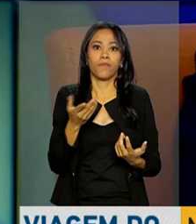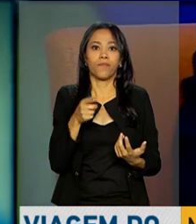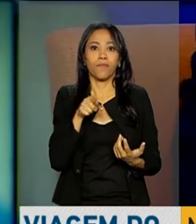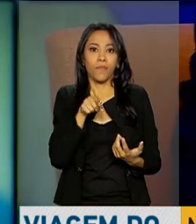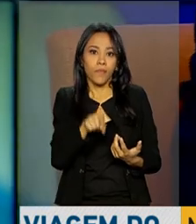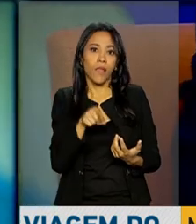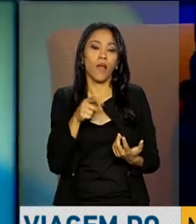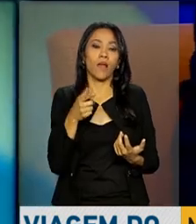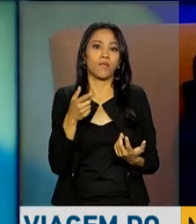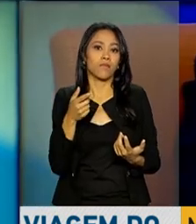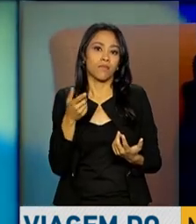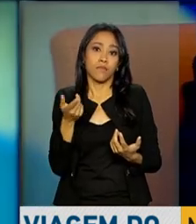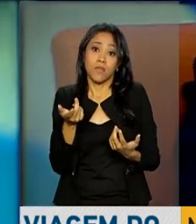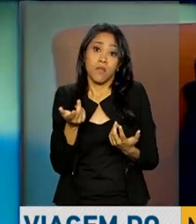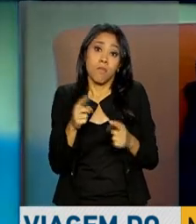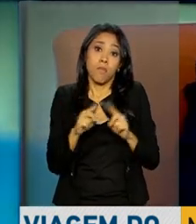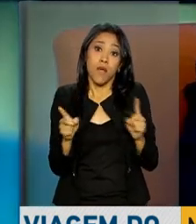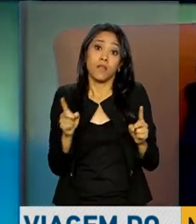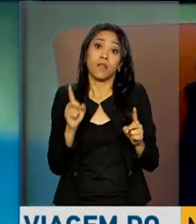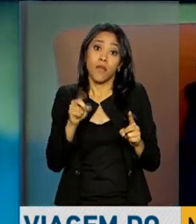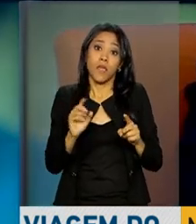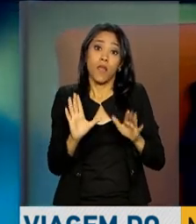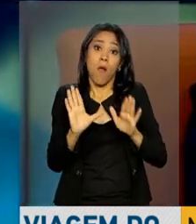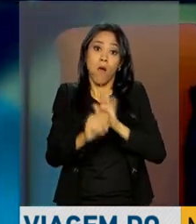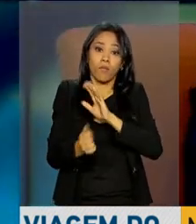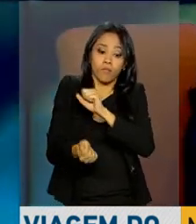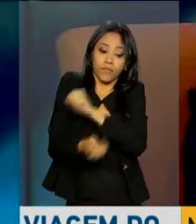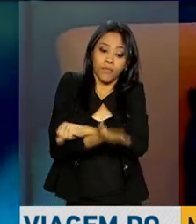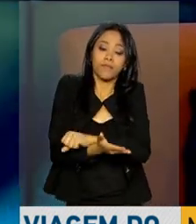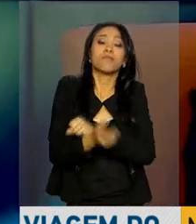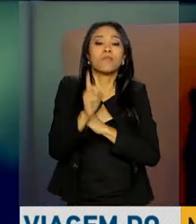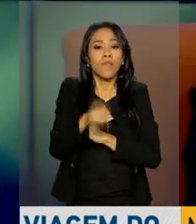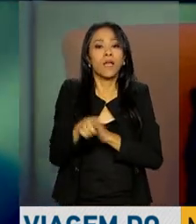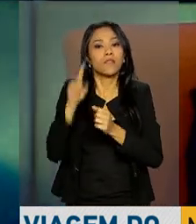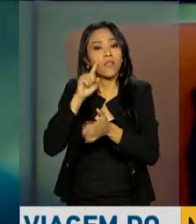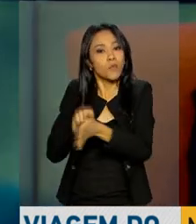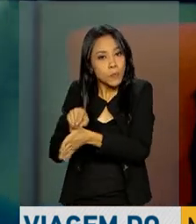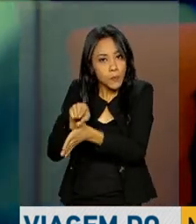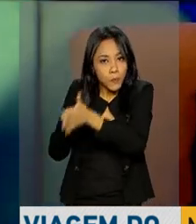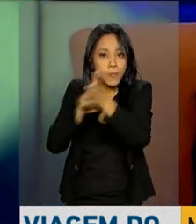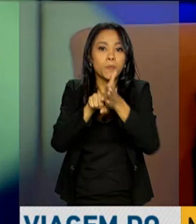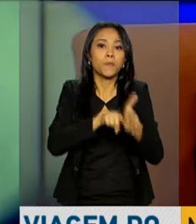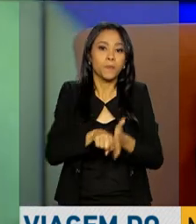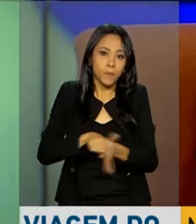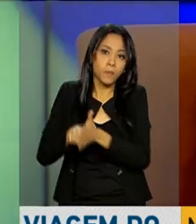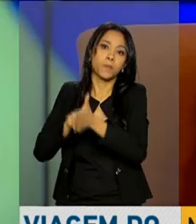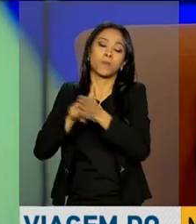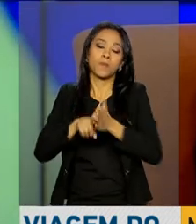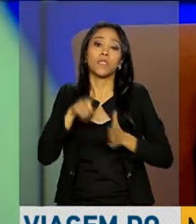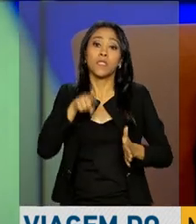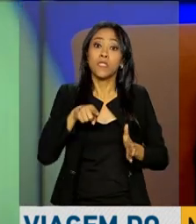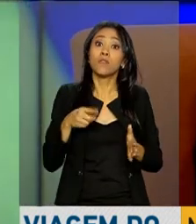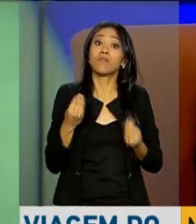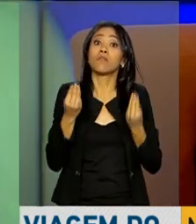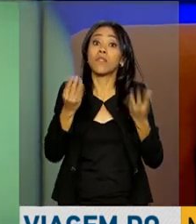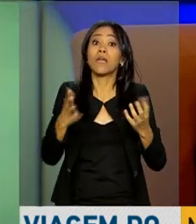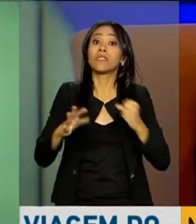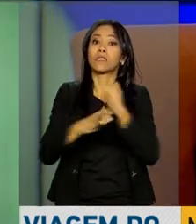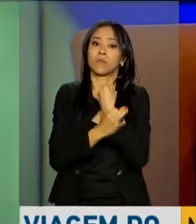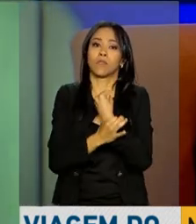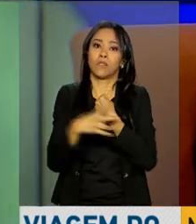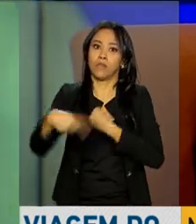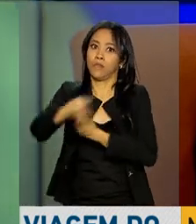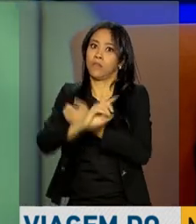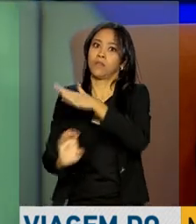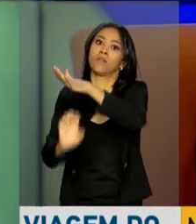posição em relação à corrupção, mas o fato é que a corrupção está sendo combatida. E isso dá mais segurança aos nossos investidores,